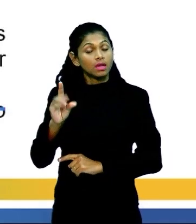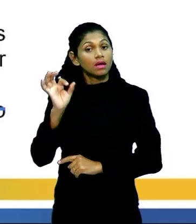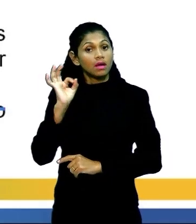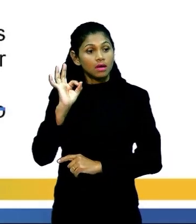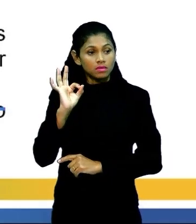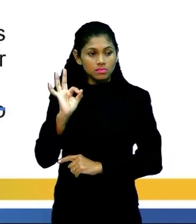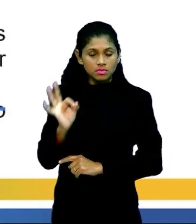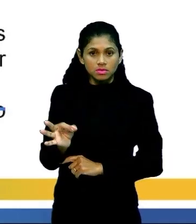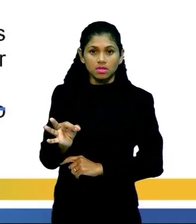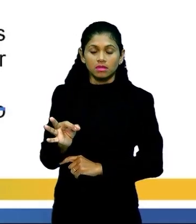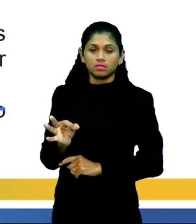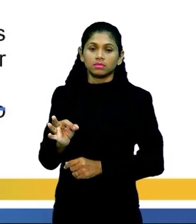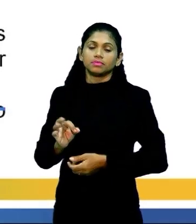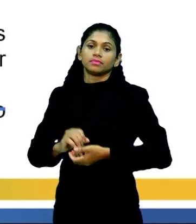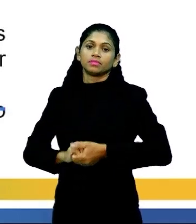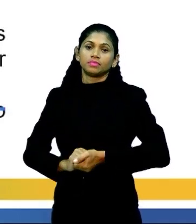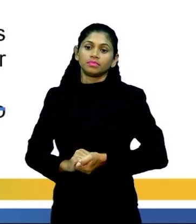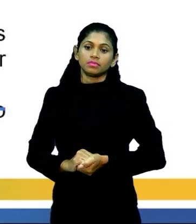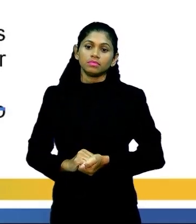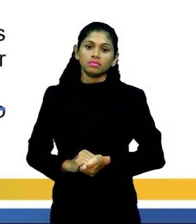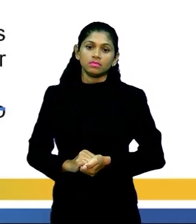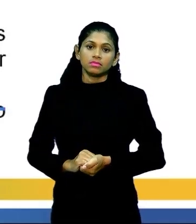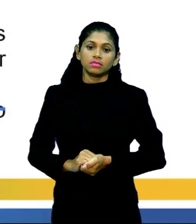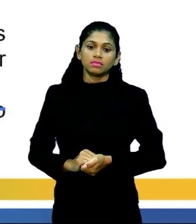aí na questão número 6, ok?